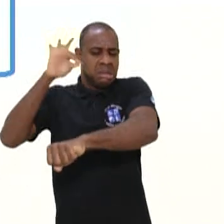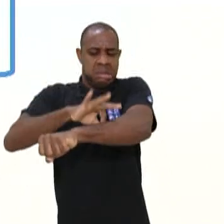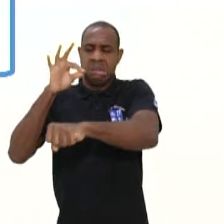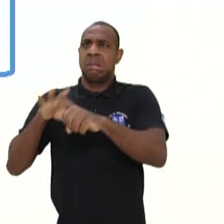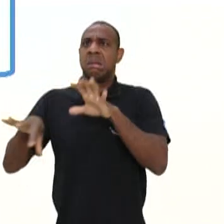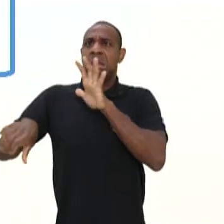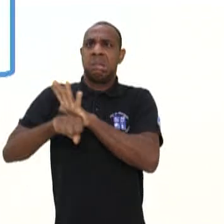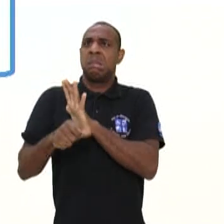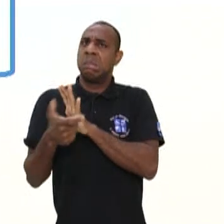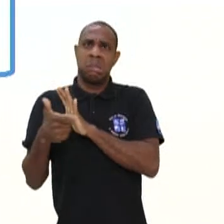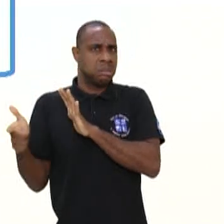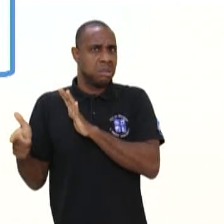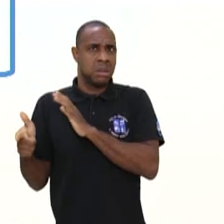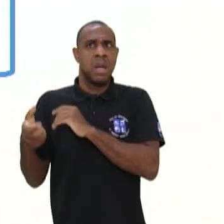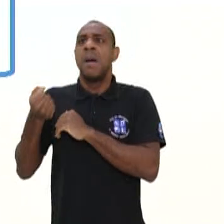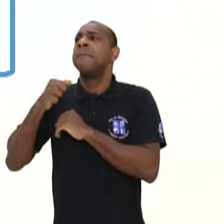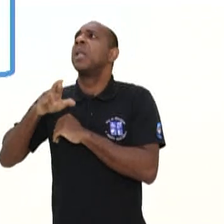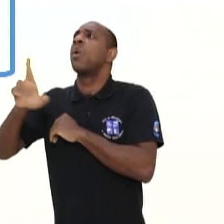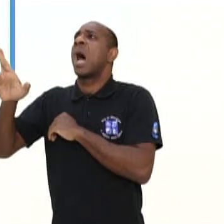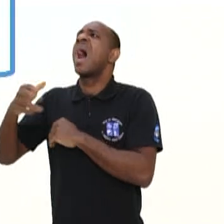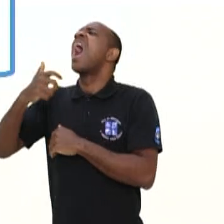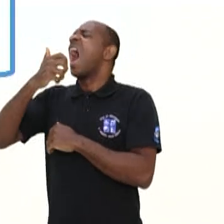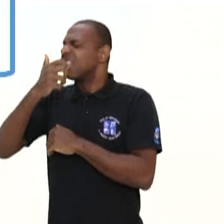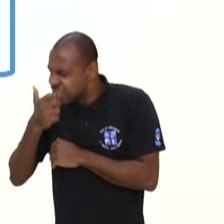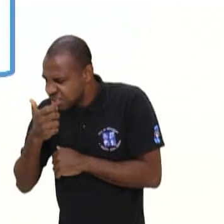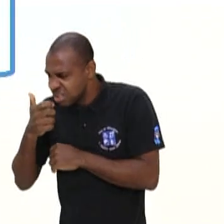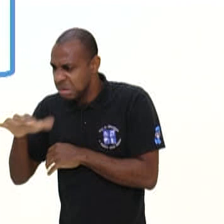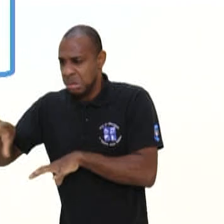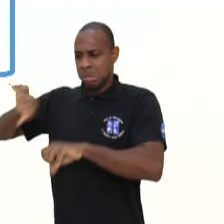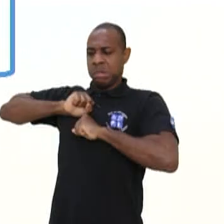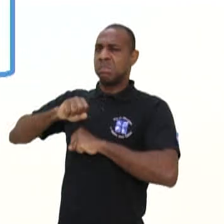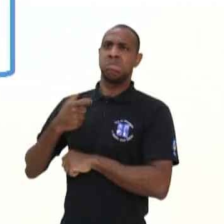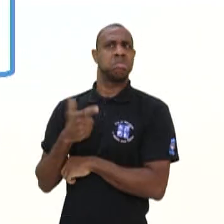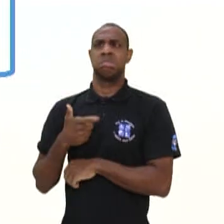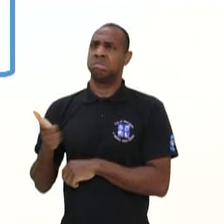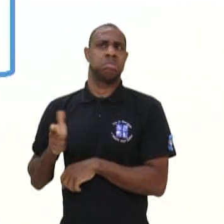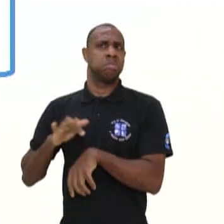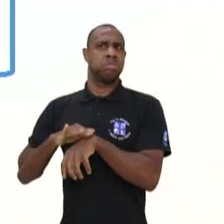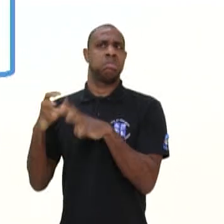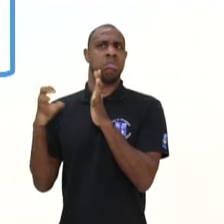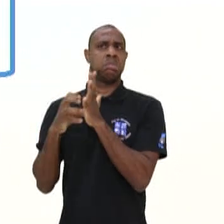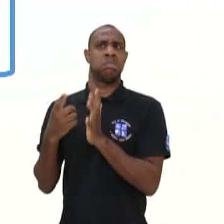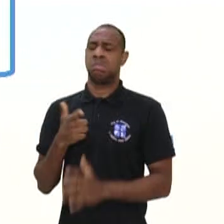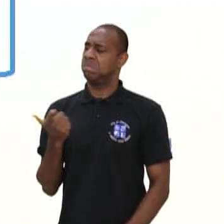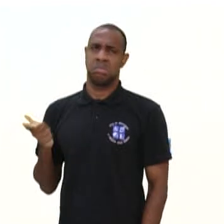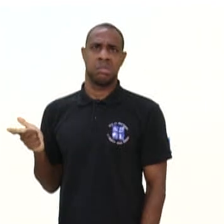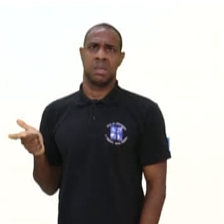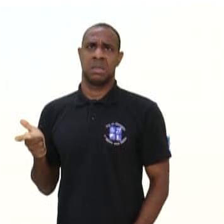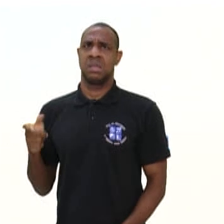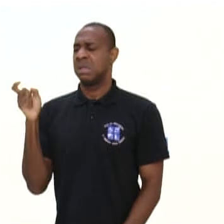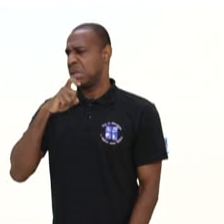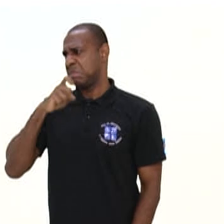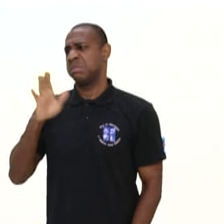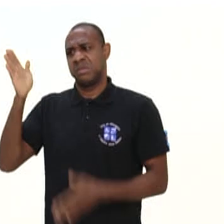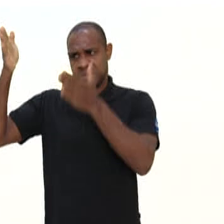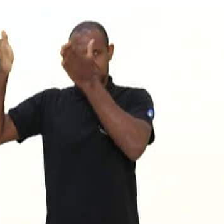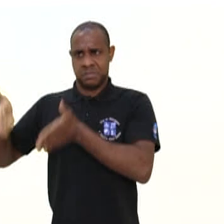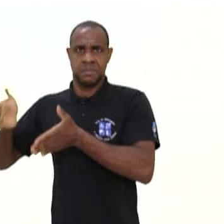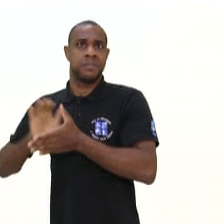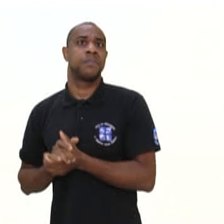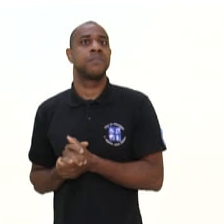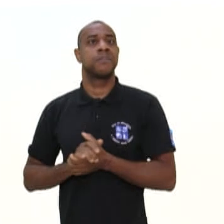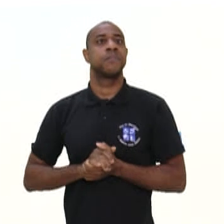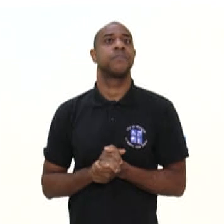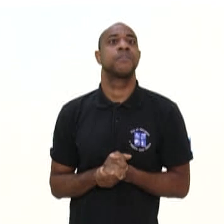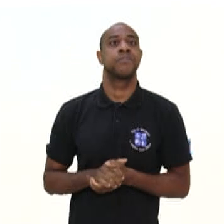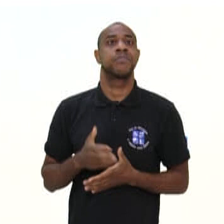pega AIDS também pelo ar, pelo espirro, tosse, objetos pessoais, isso daí não pega, isso daí é um mito apenas. Vamos ao